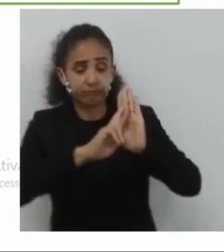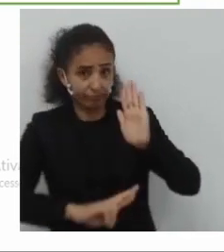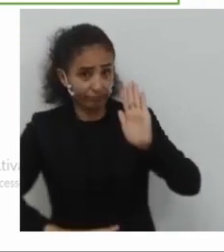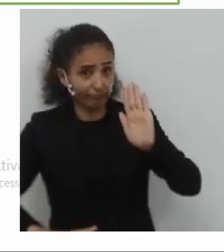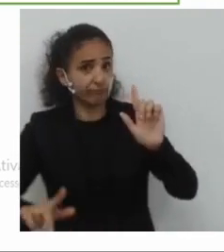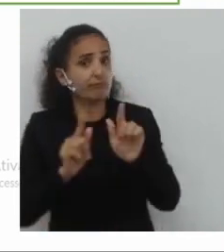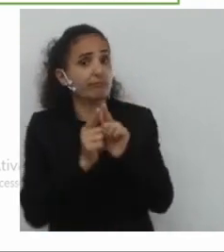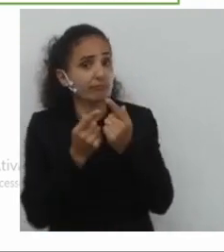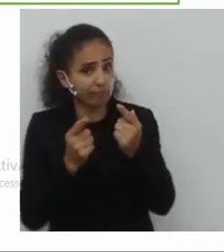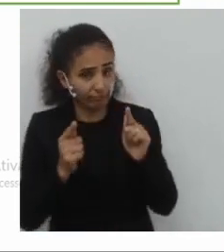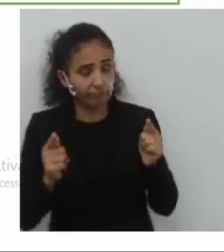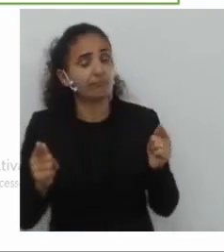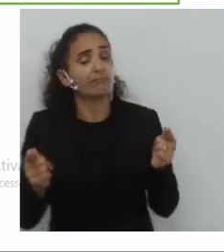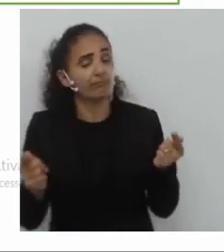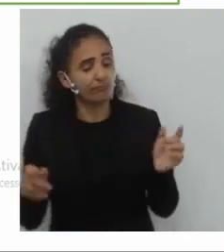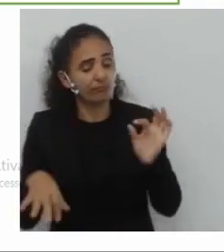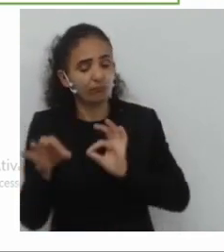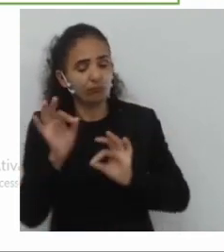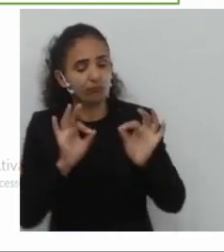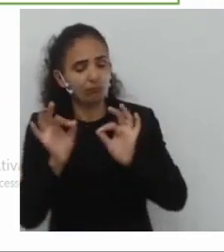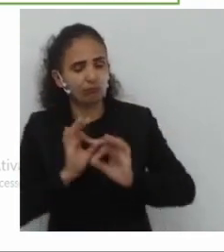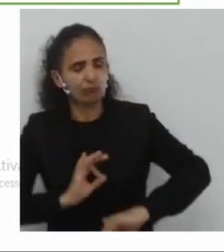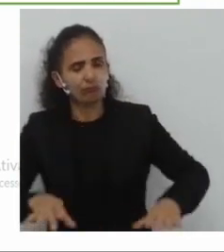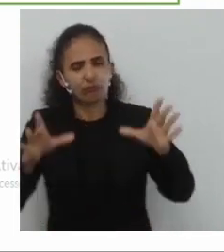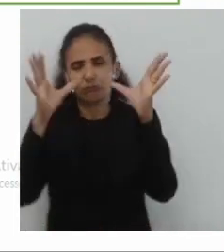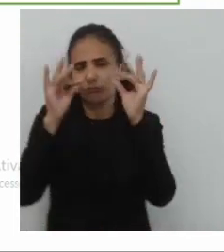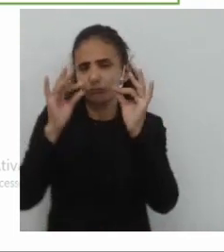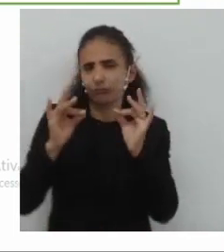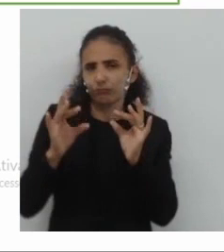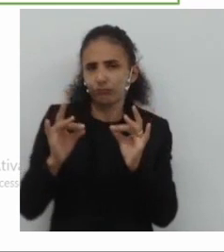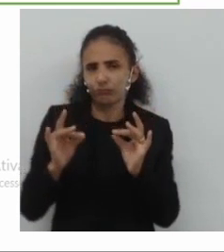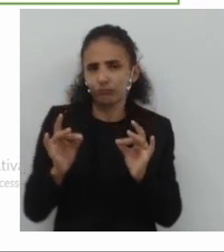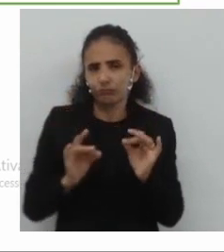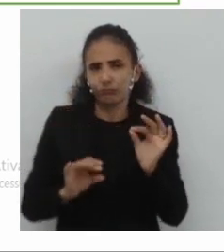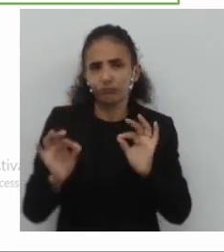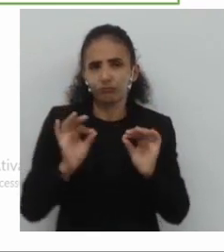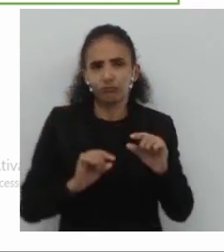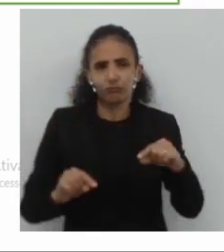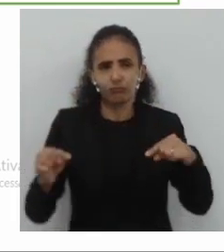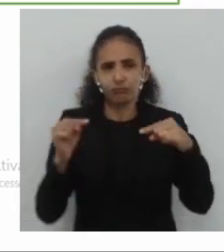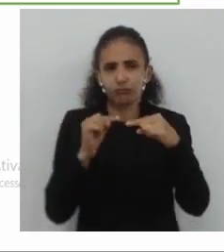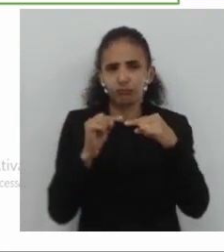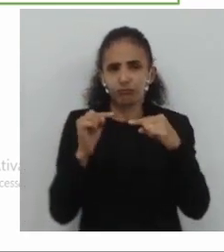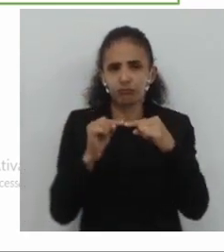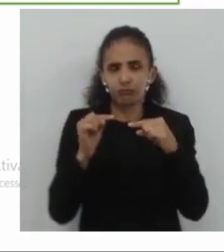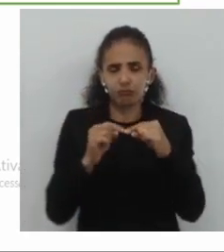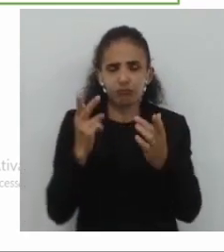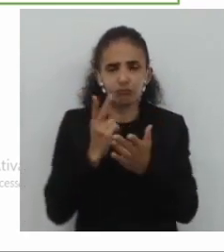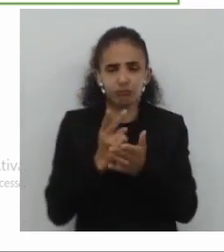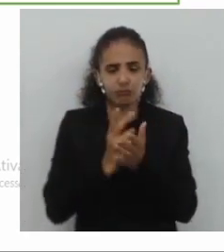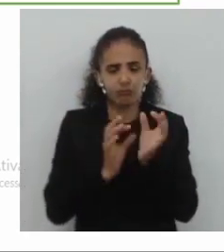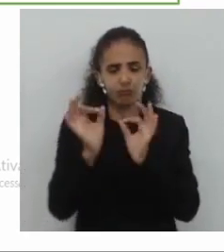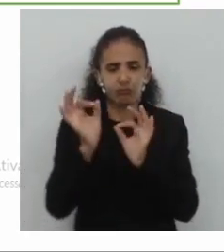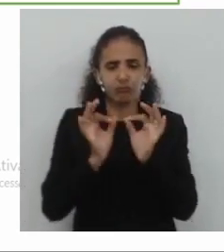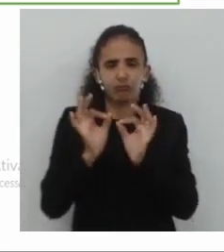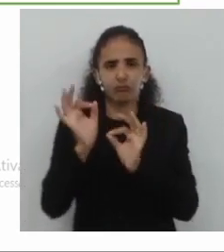da gramática normativa, a questão do estilo, certo? Conhecer os conectores, para